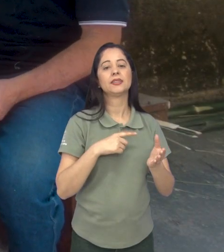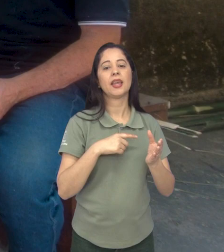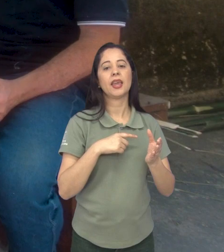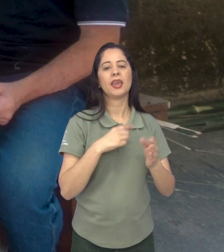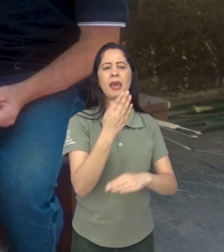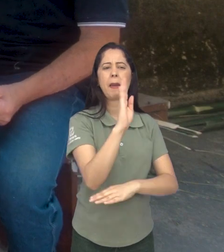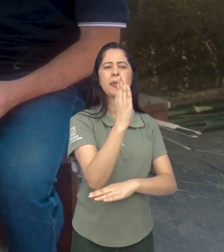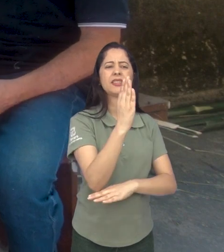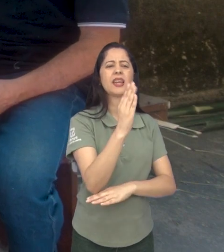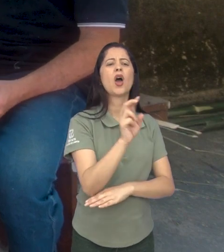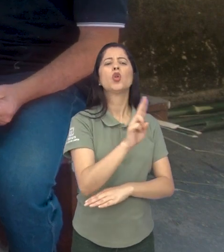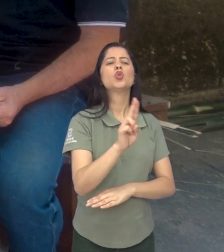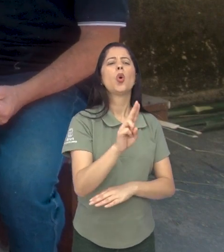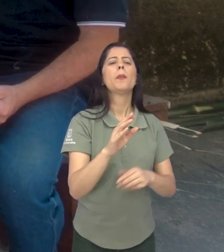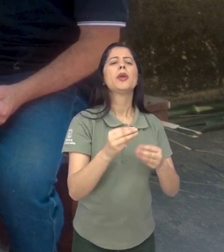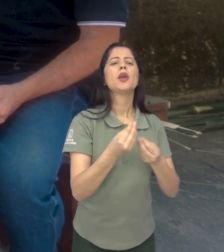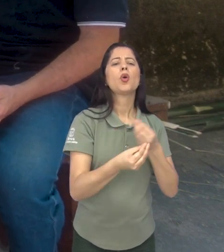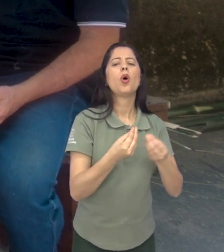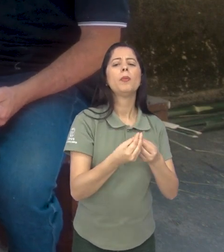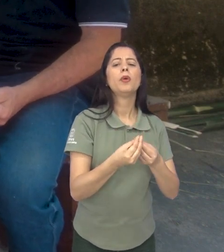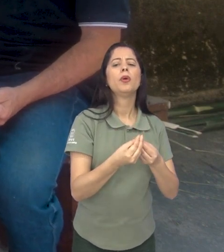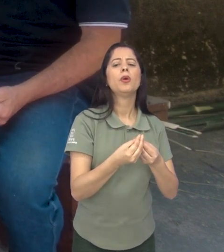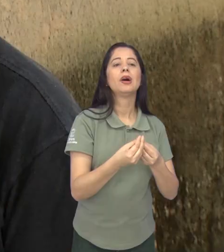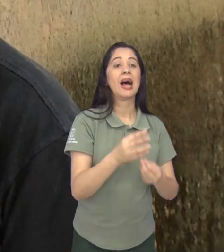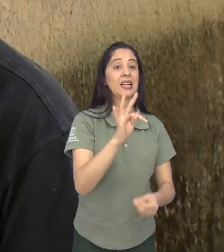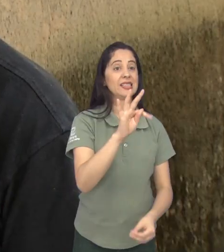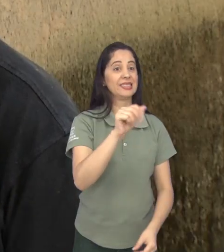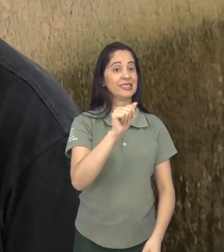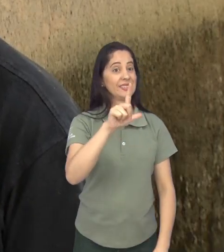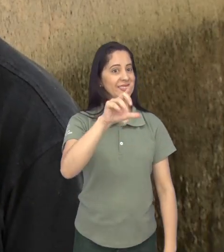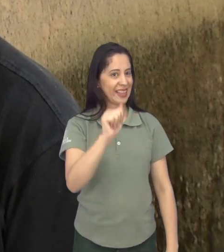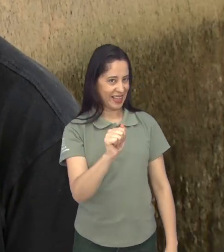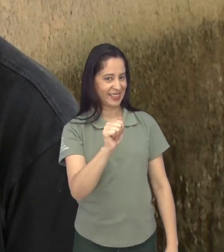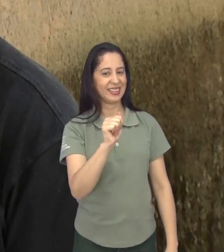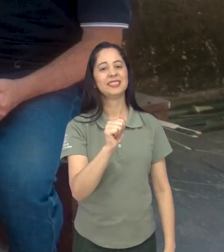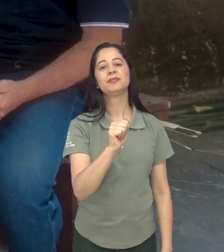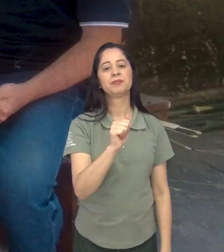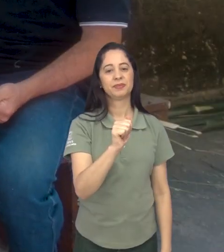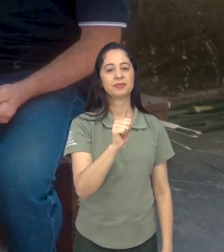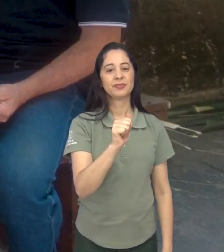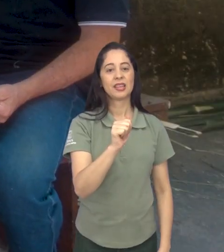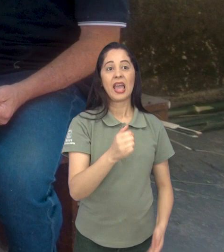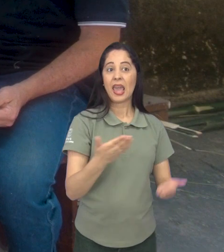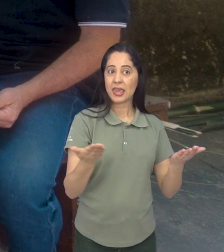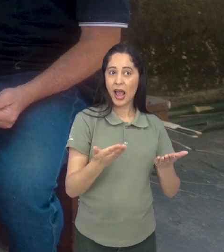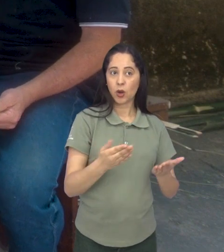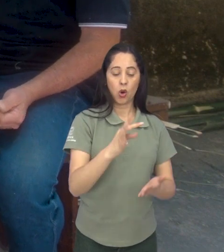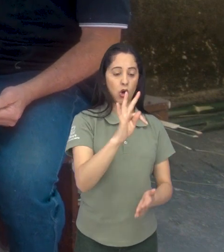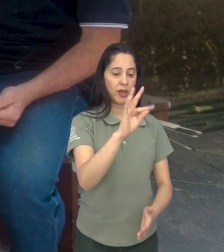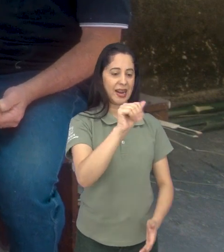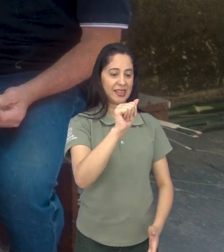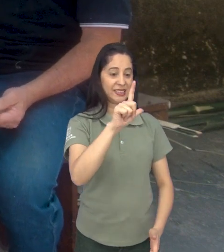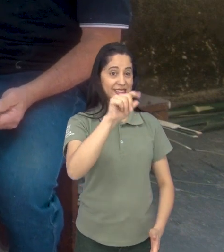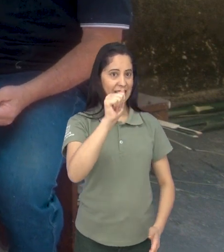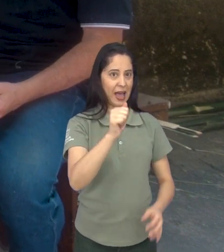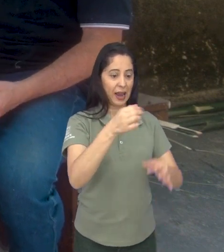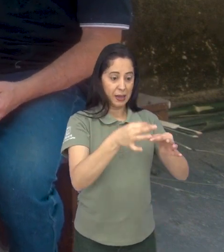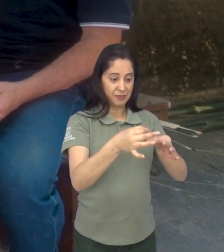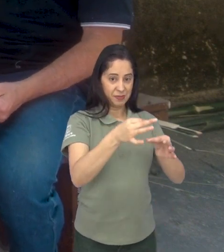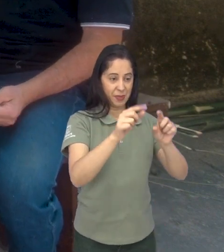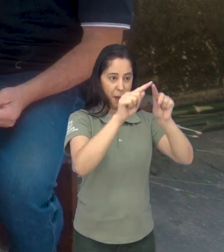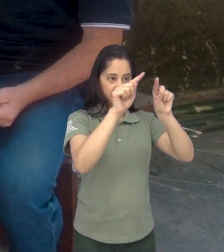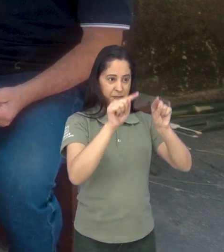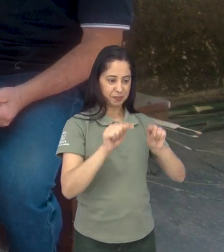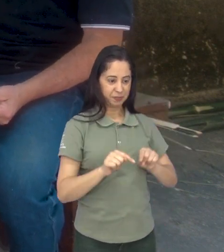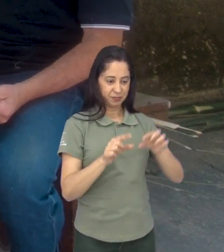nessas tirinhas, que eu não sei como que chama essas tirinhas aqui, tala, para que a tala já estivesse